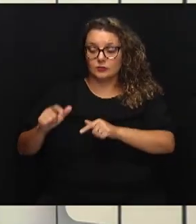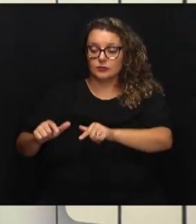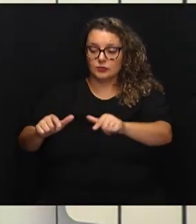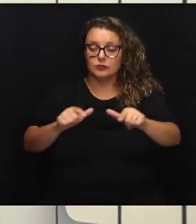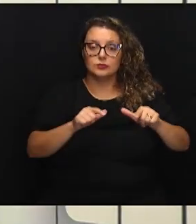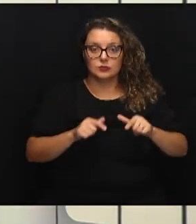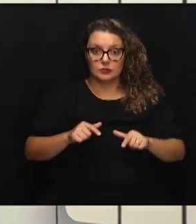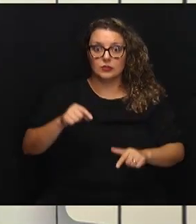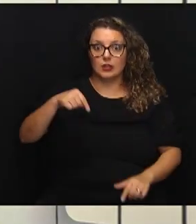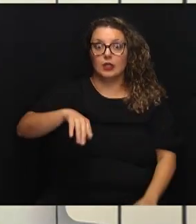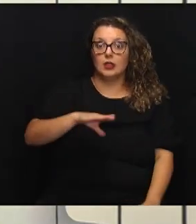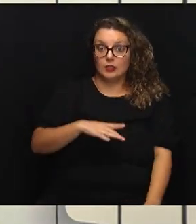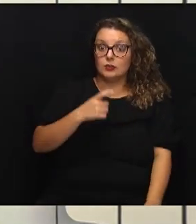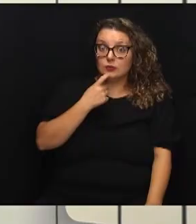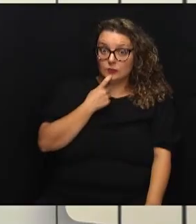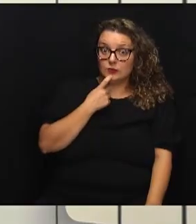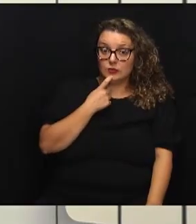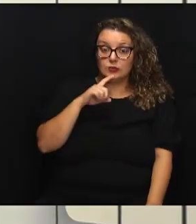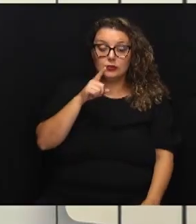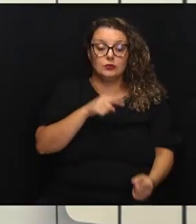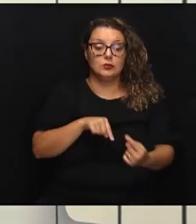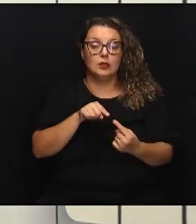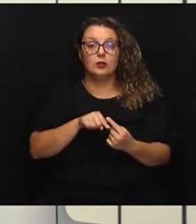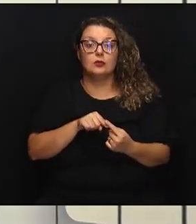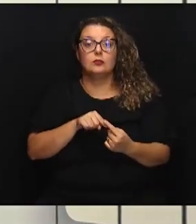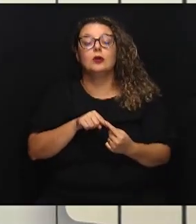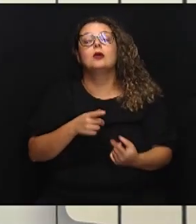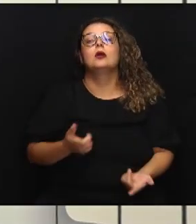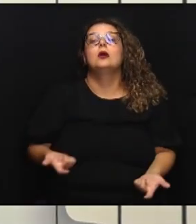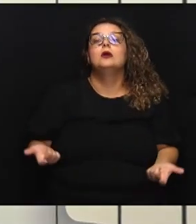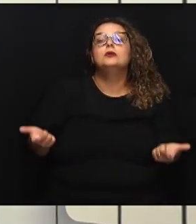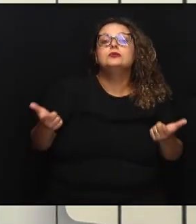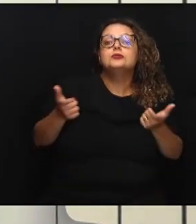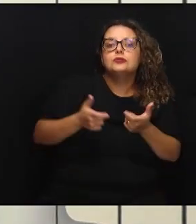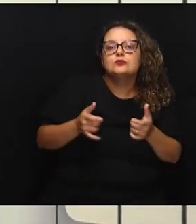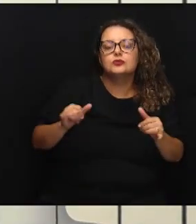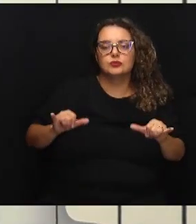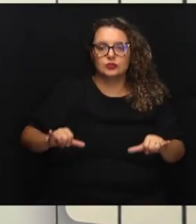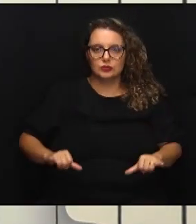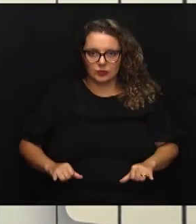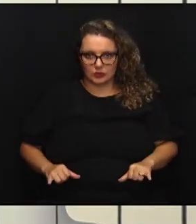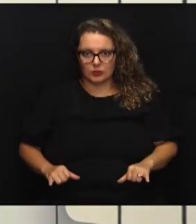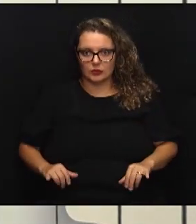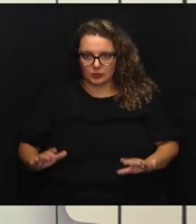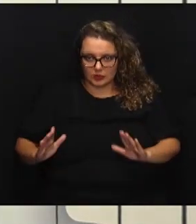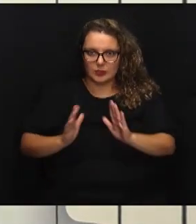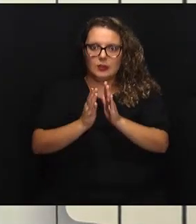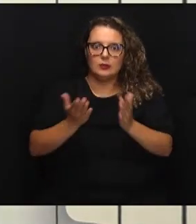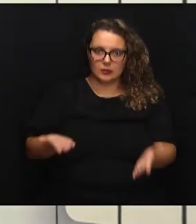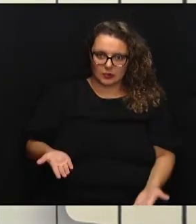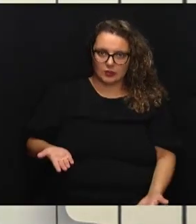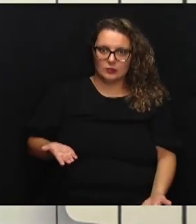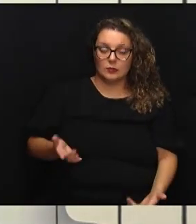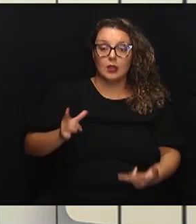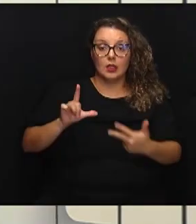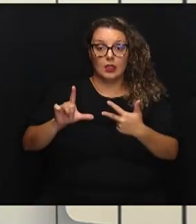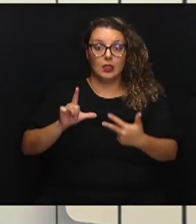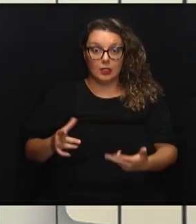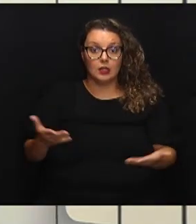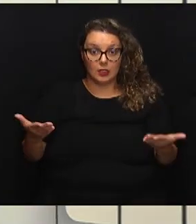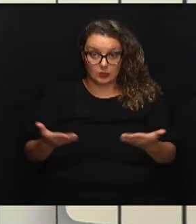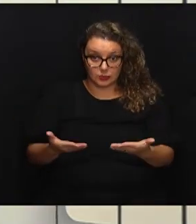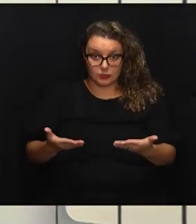estabelecimentos aqui do município. O objetivo é amenizar o sofrimento enfrentado. A legislação atual,